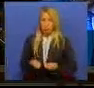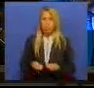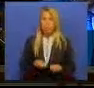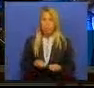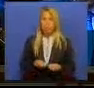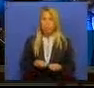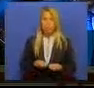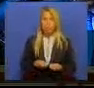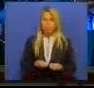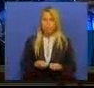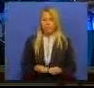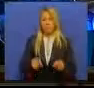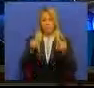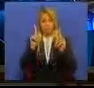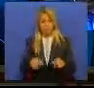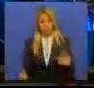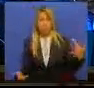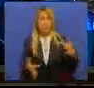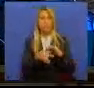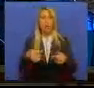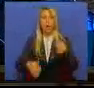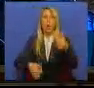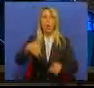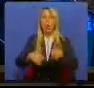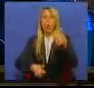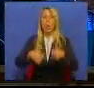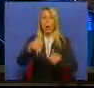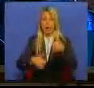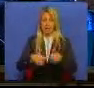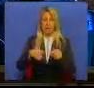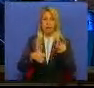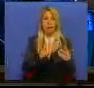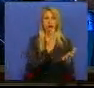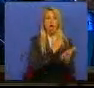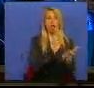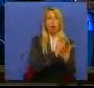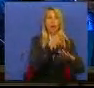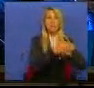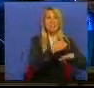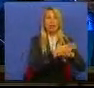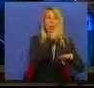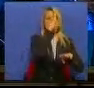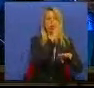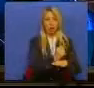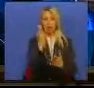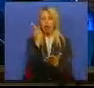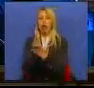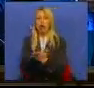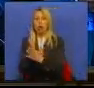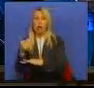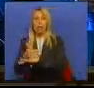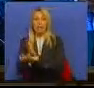E à emulação da concorrência entre escolas do setor Estado, escolas do setor Estado